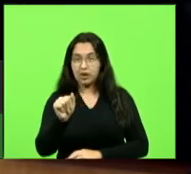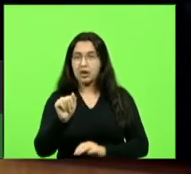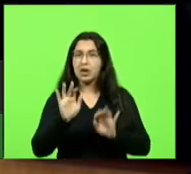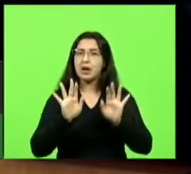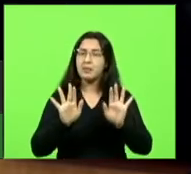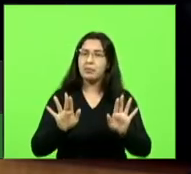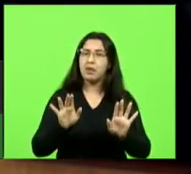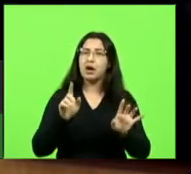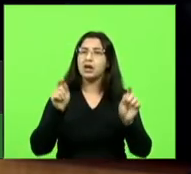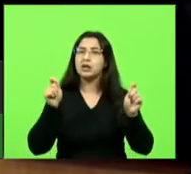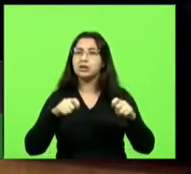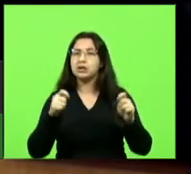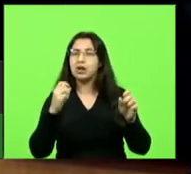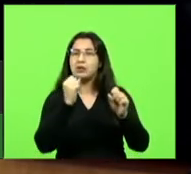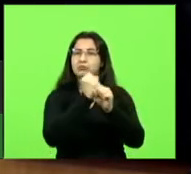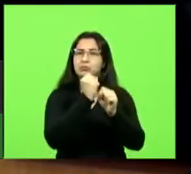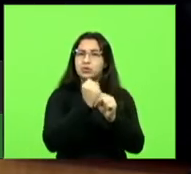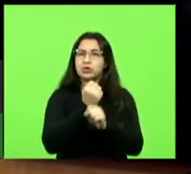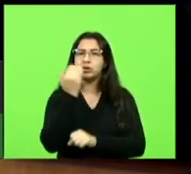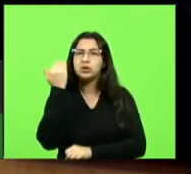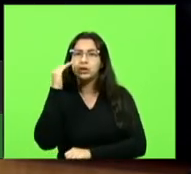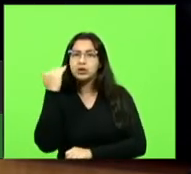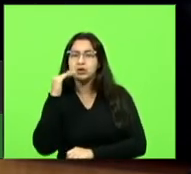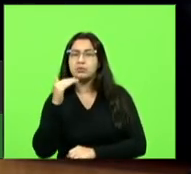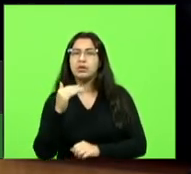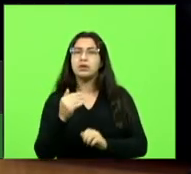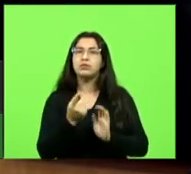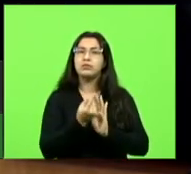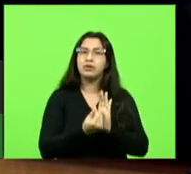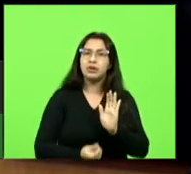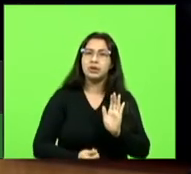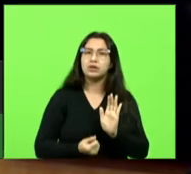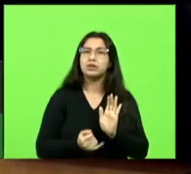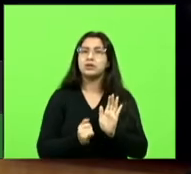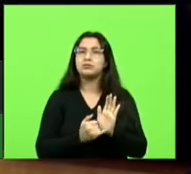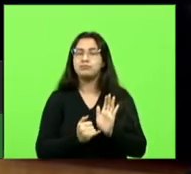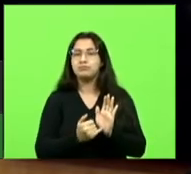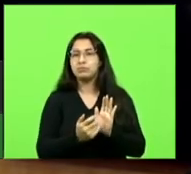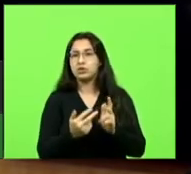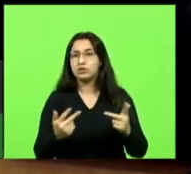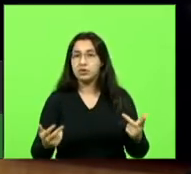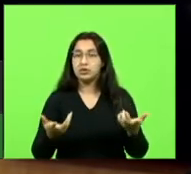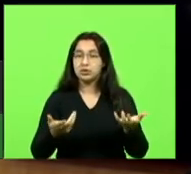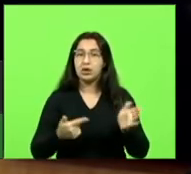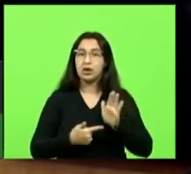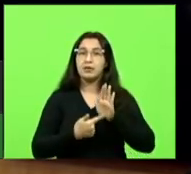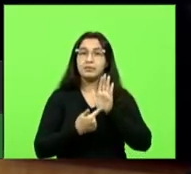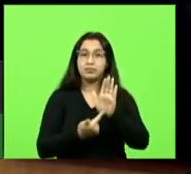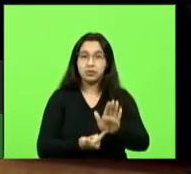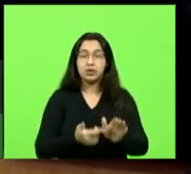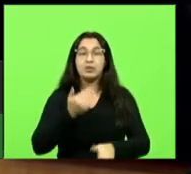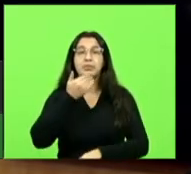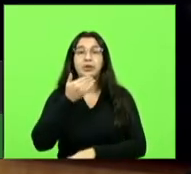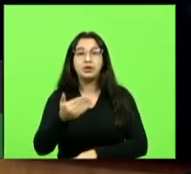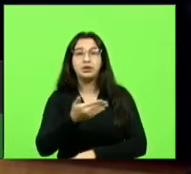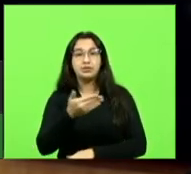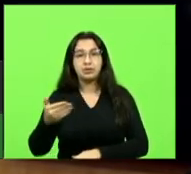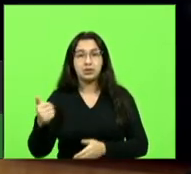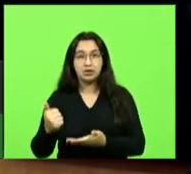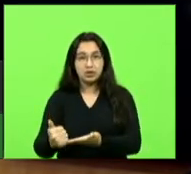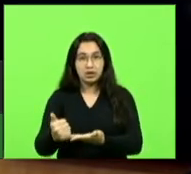entendimento na Comissão de Finanças e Tributação, que eu quero tornar público aqui, e inclusive pedir o apoio dos